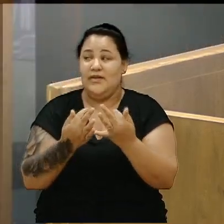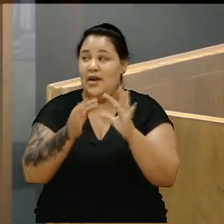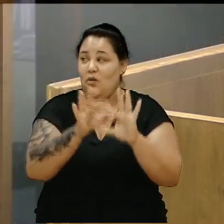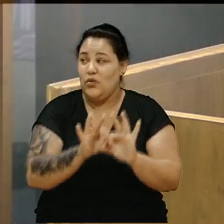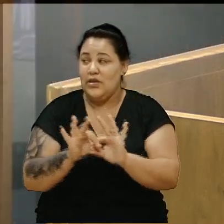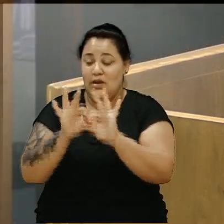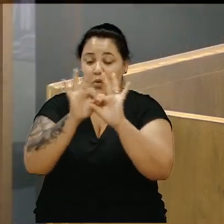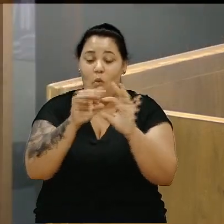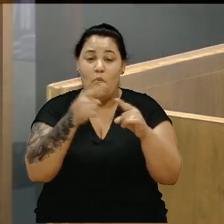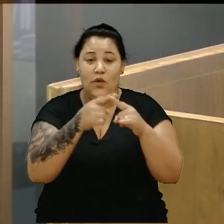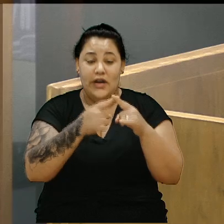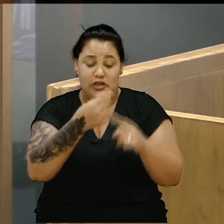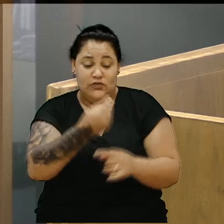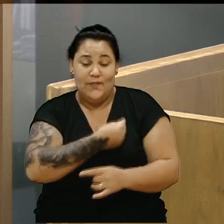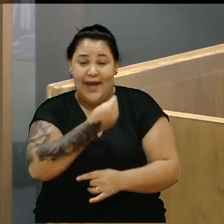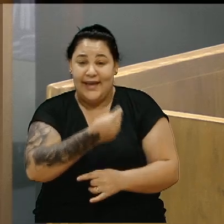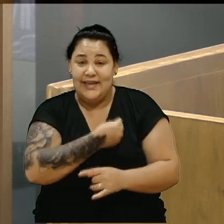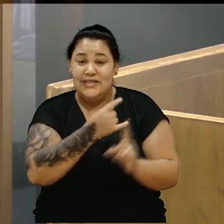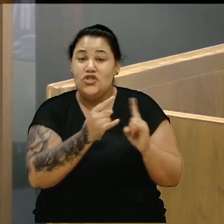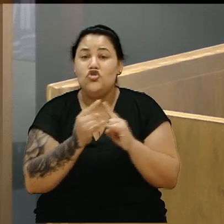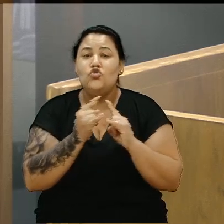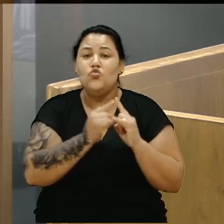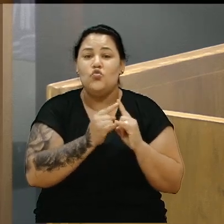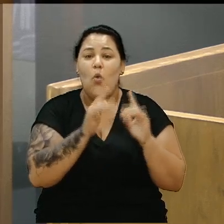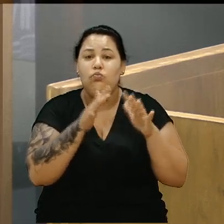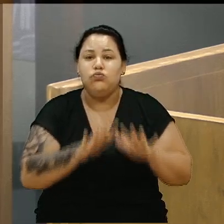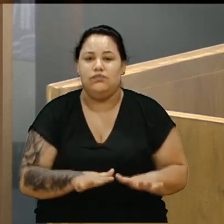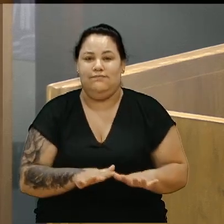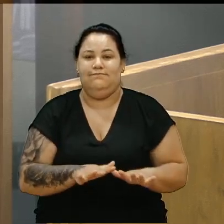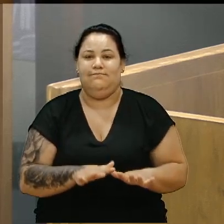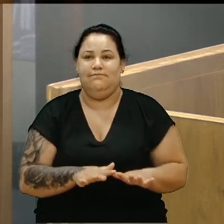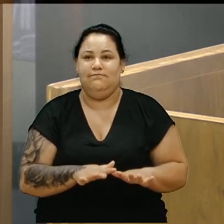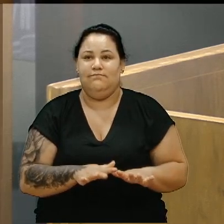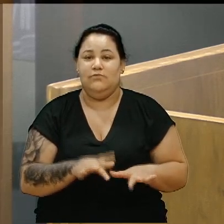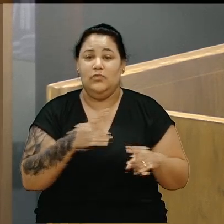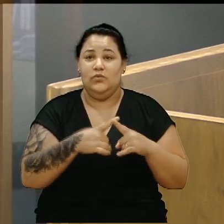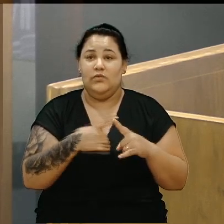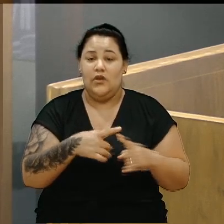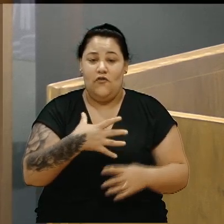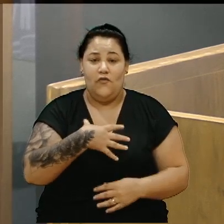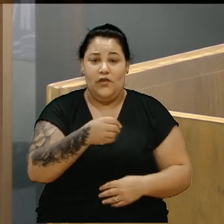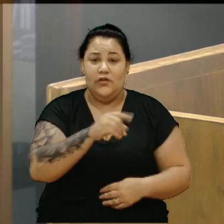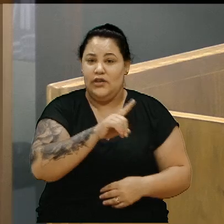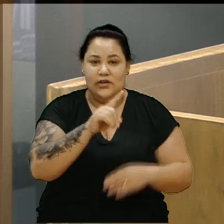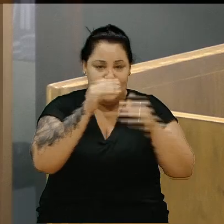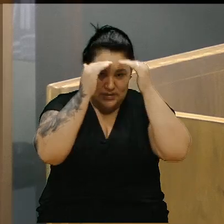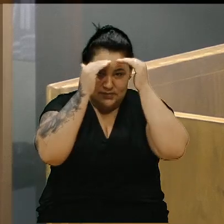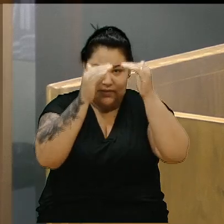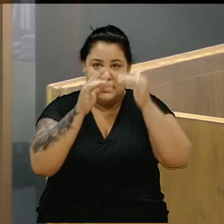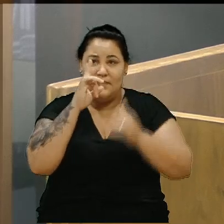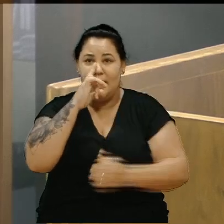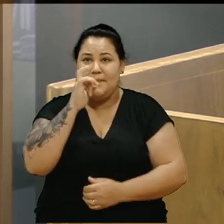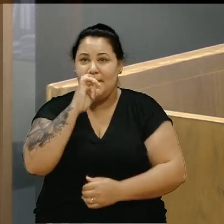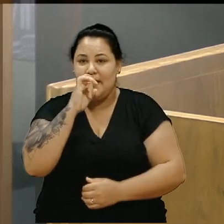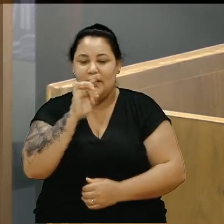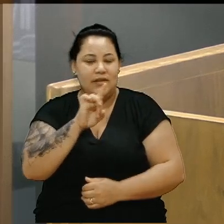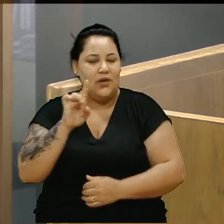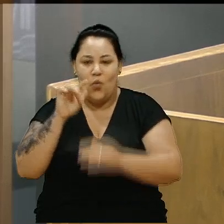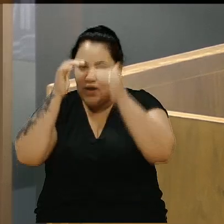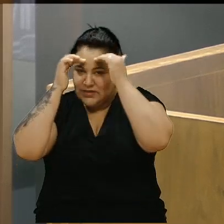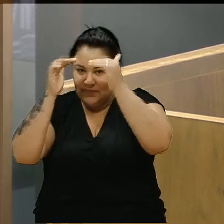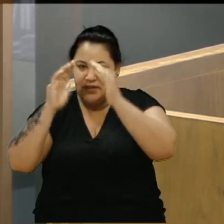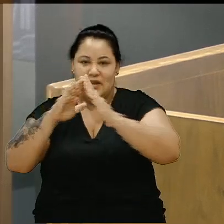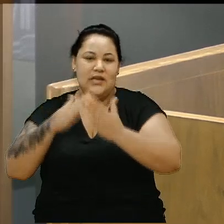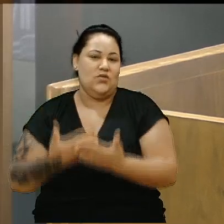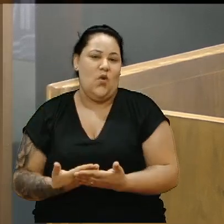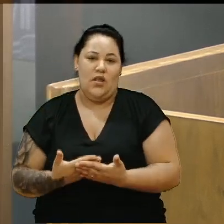vivendo uma crise institucional. Porque filho que não respeita pai e mãe, não vai respeitar na escola, não